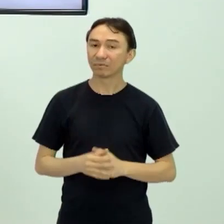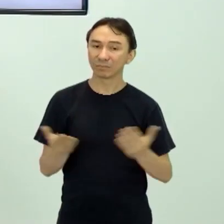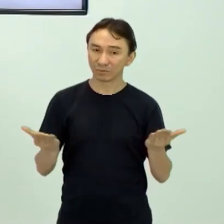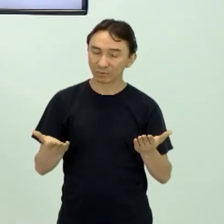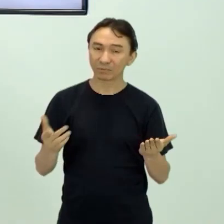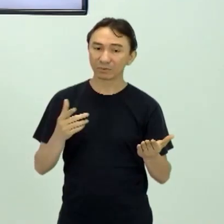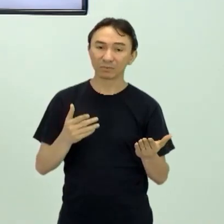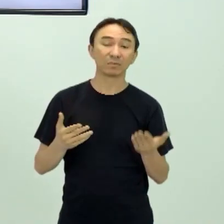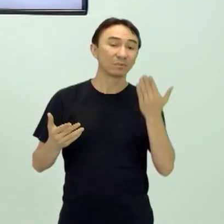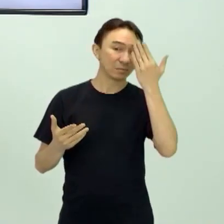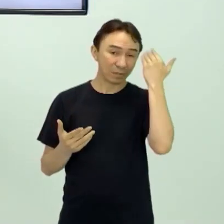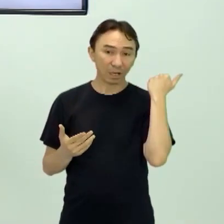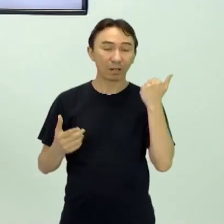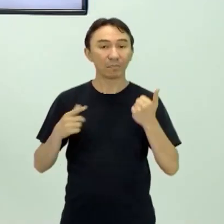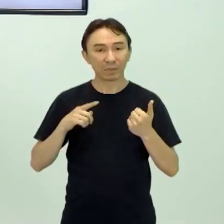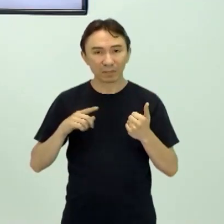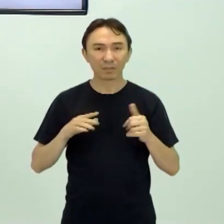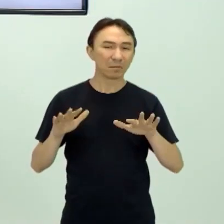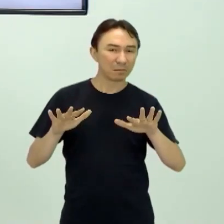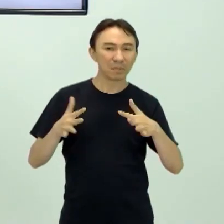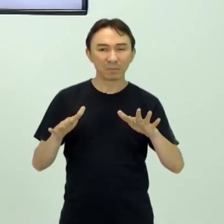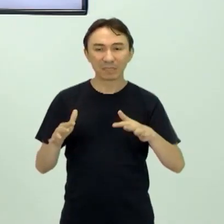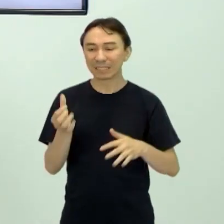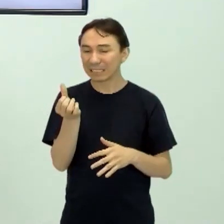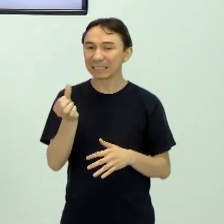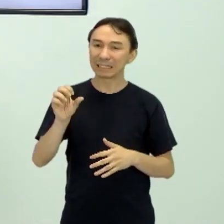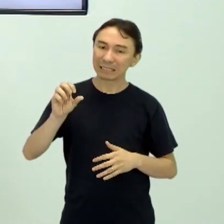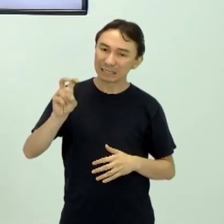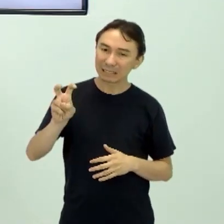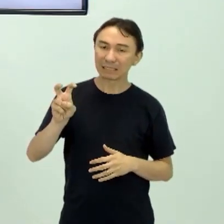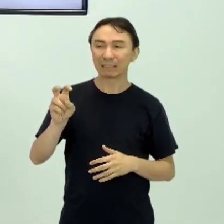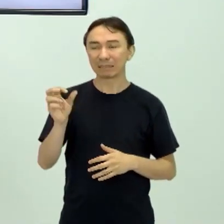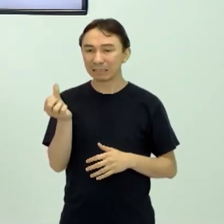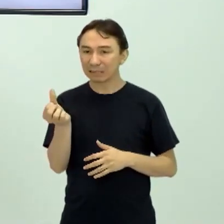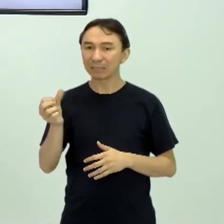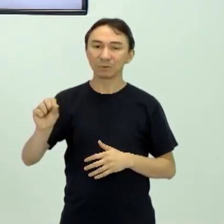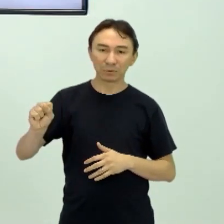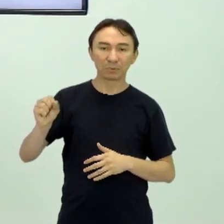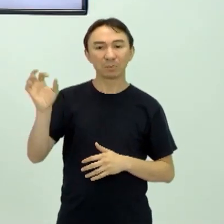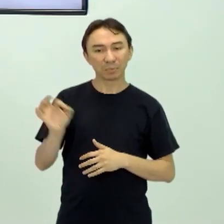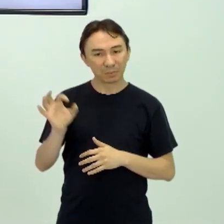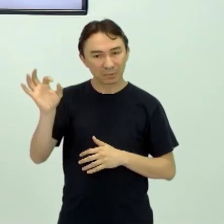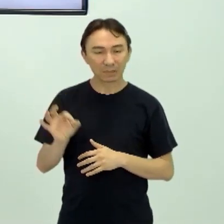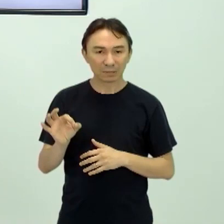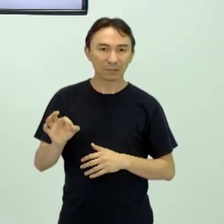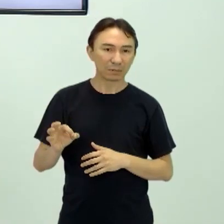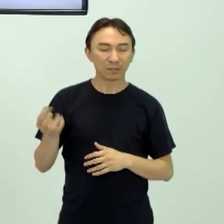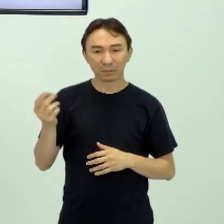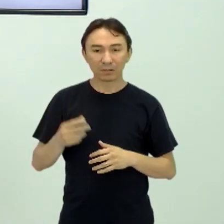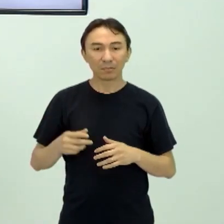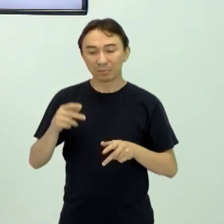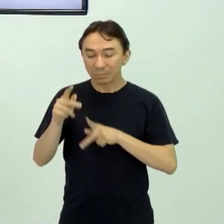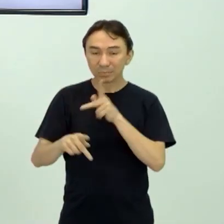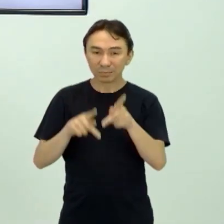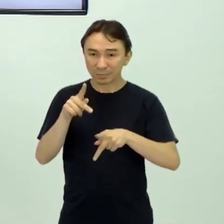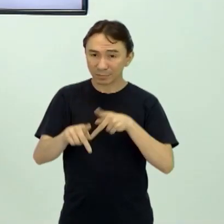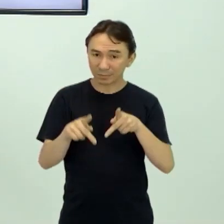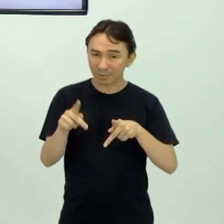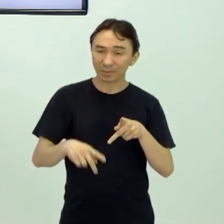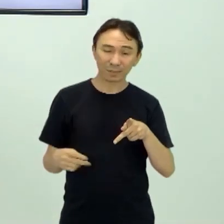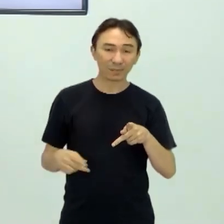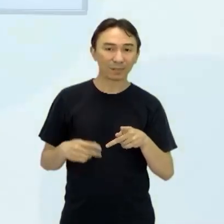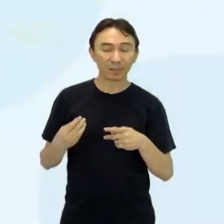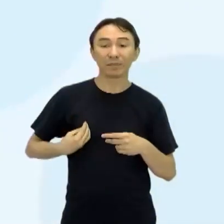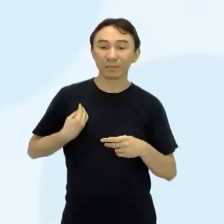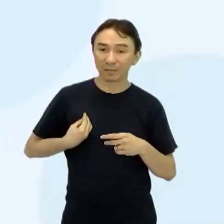aí que 65 a 68% da população brasileira vivem, né, próximo de áreas litorâneas aí numa faixa